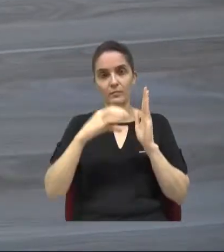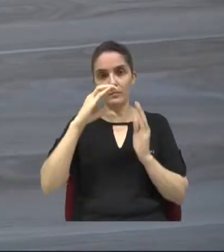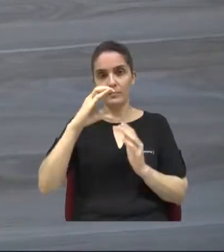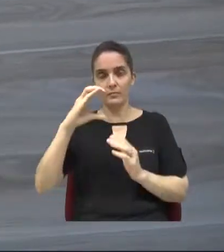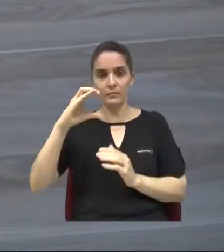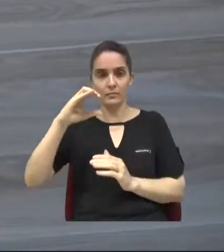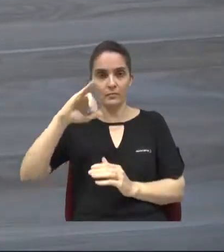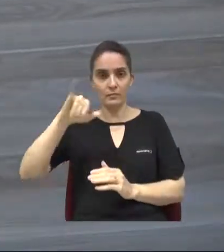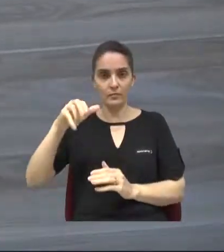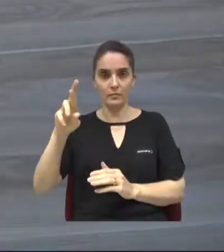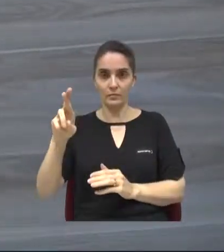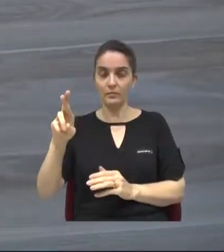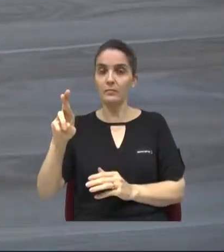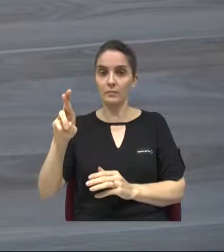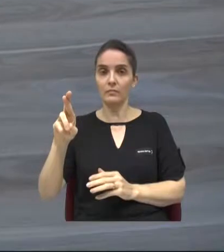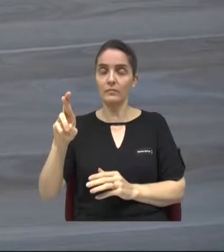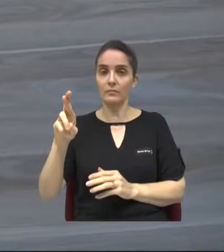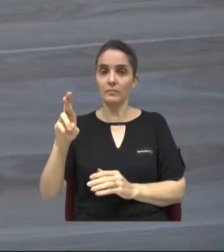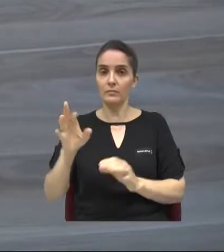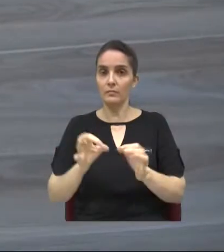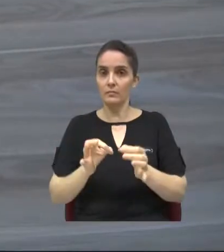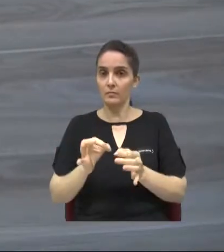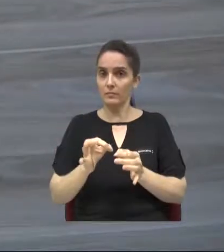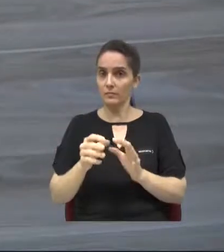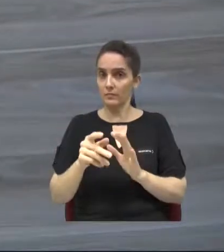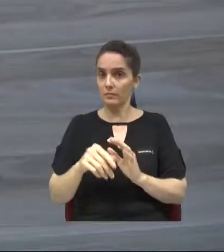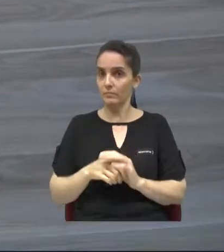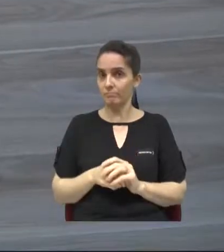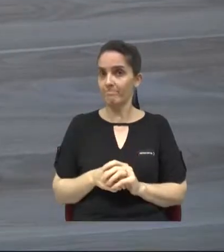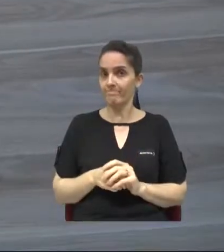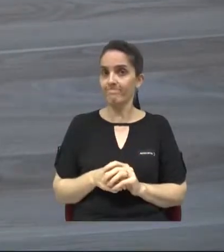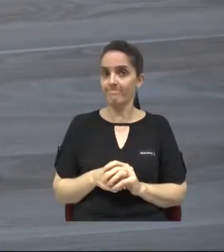CCJR desse projeto quando por lá passou.